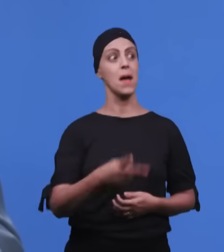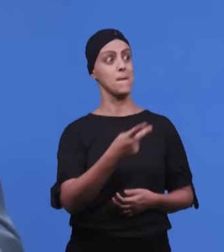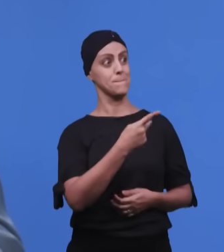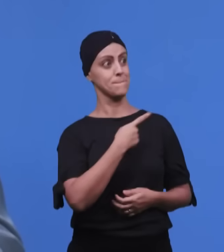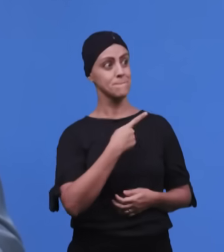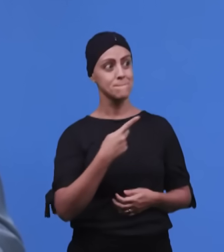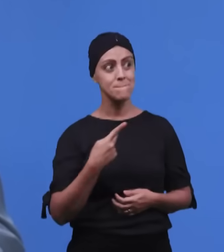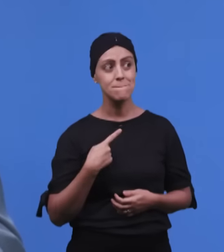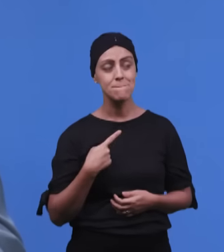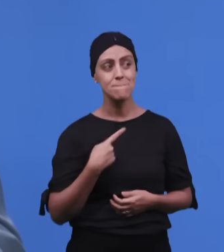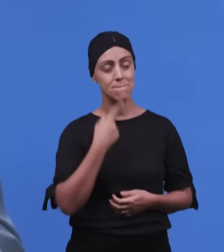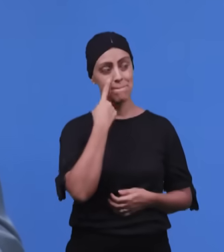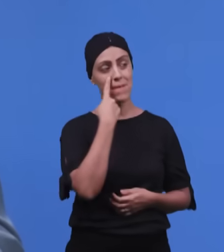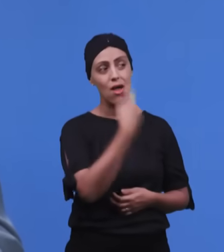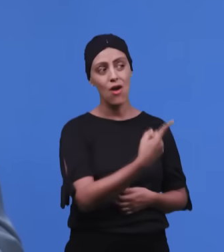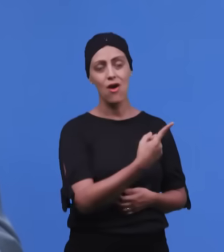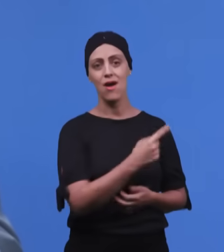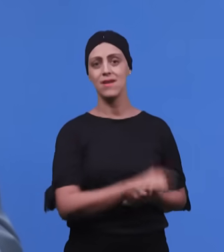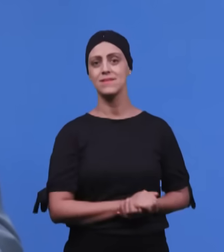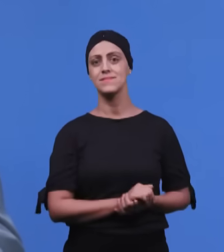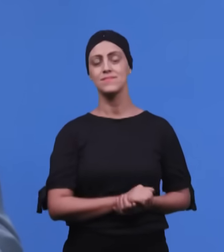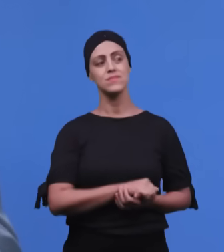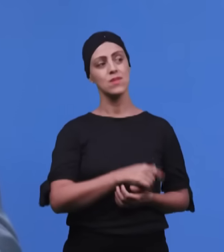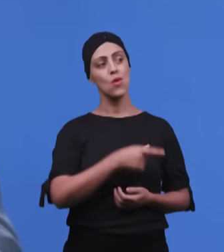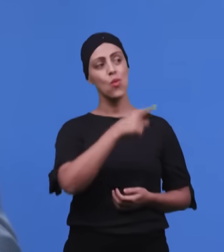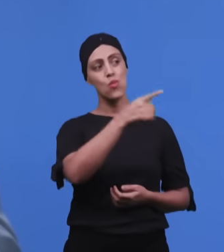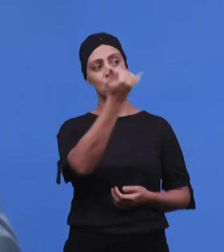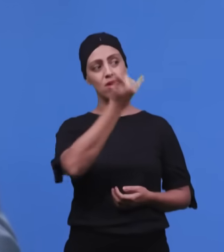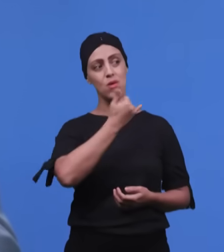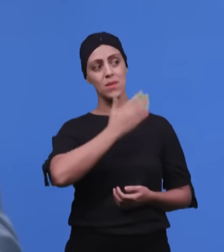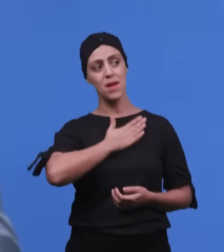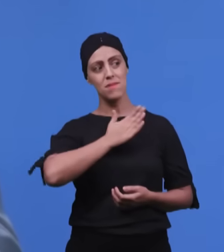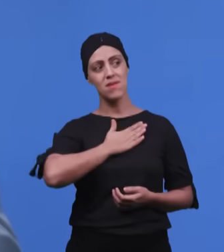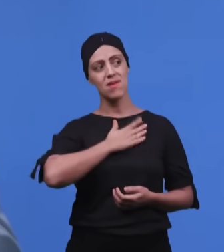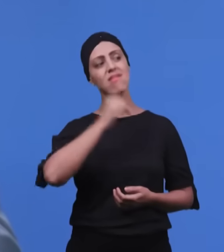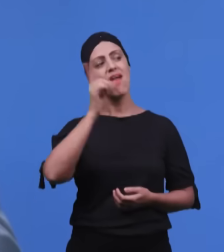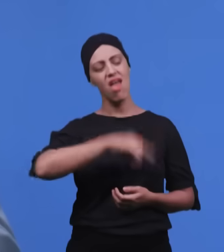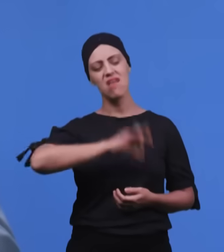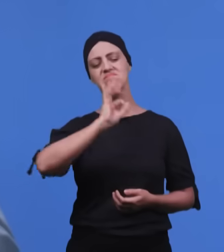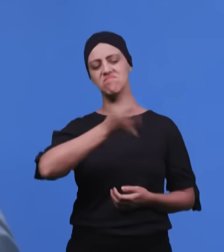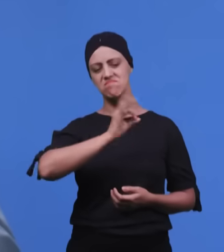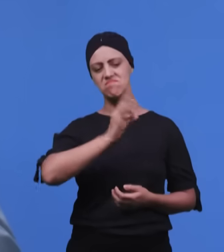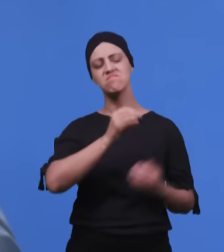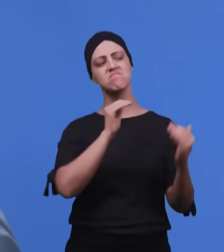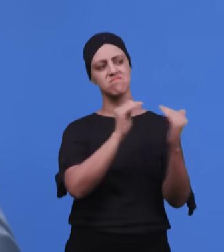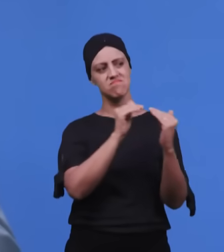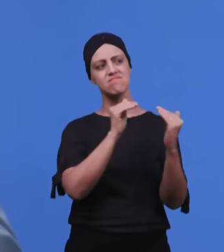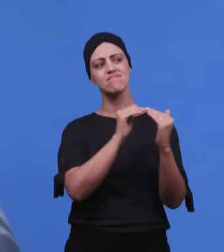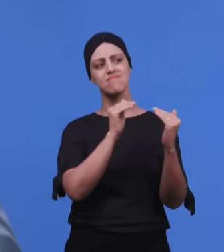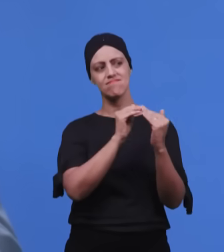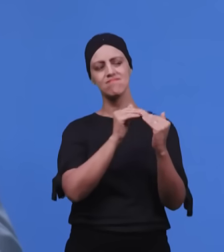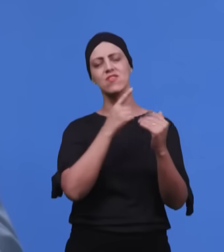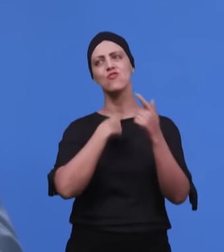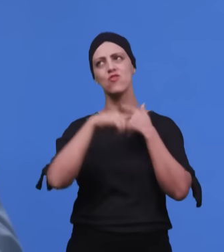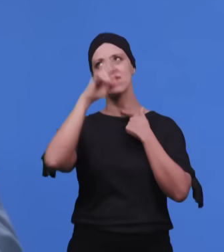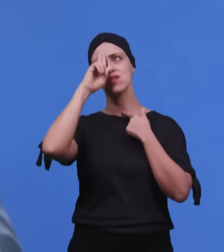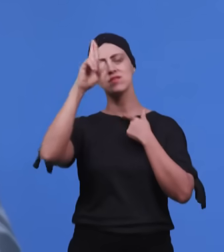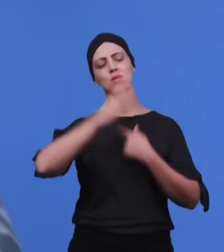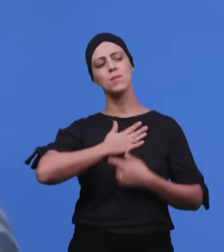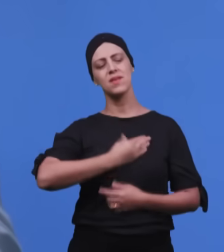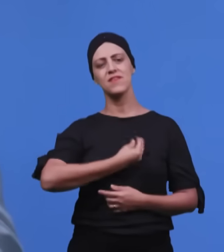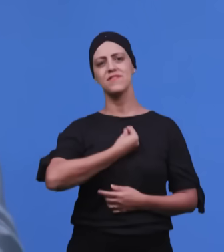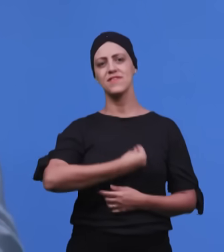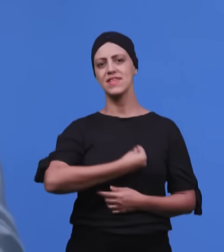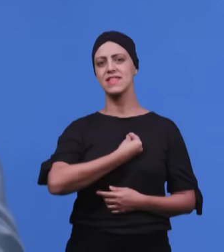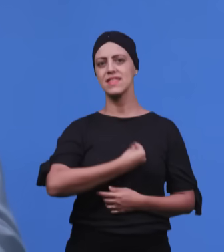pastor Olha a palavra que o senhor me deu é exatamente aquilo que o senhor tinha para minha